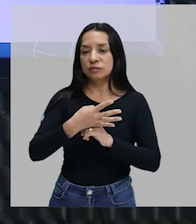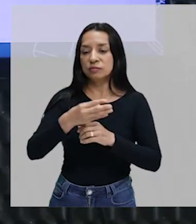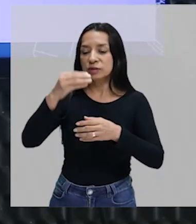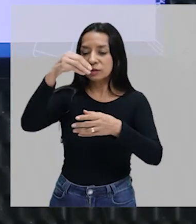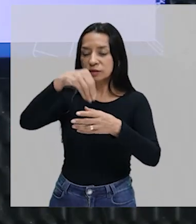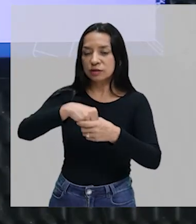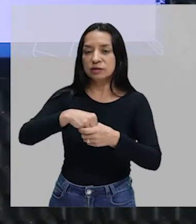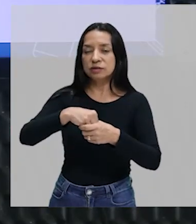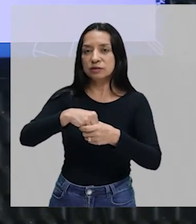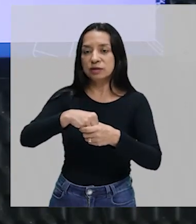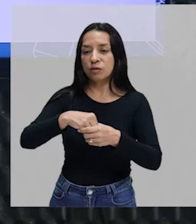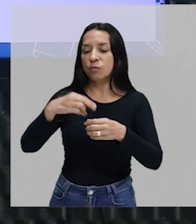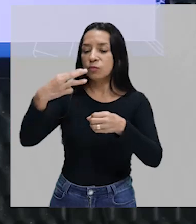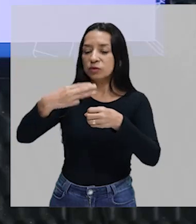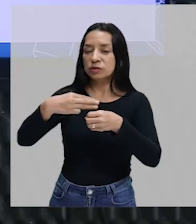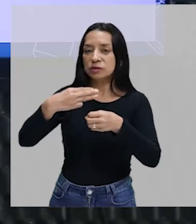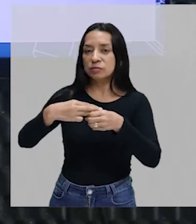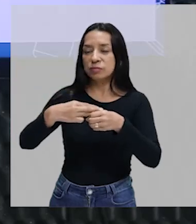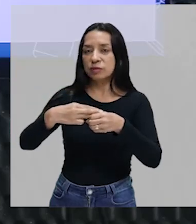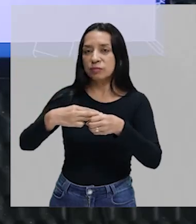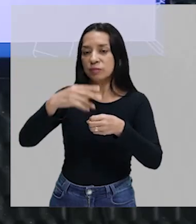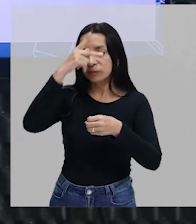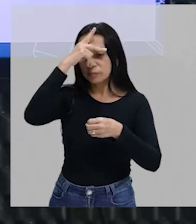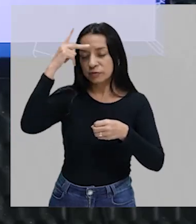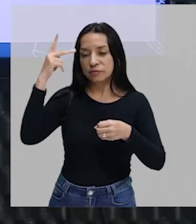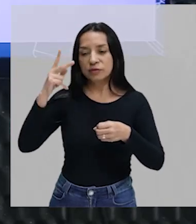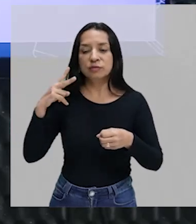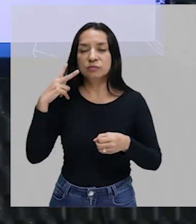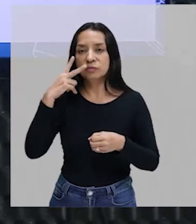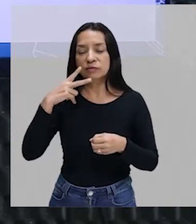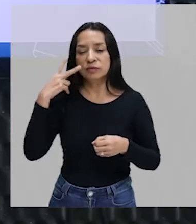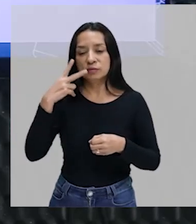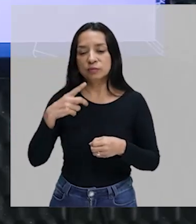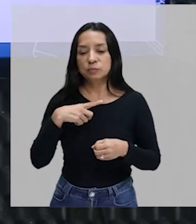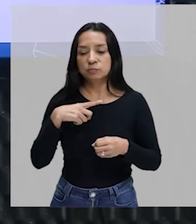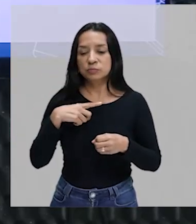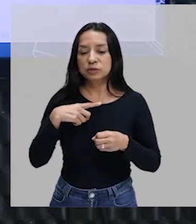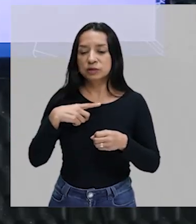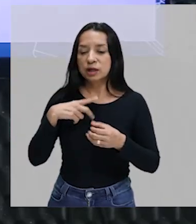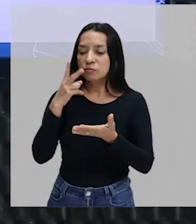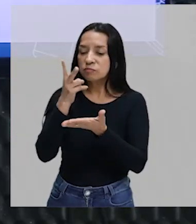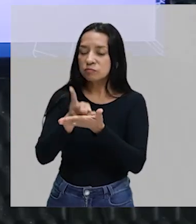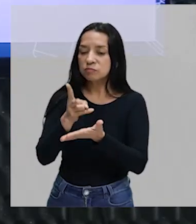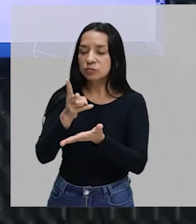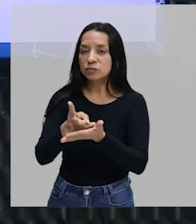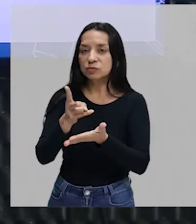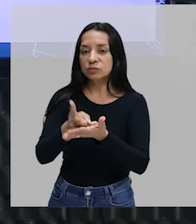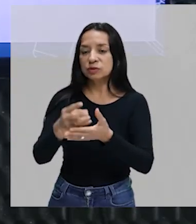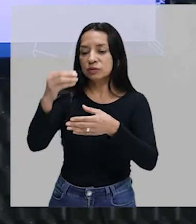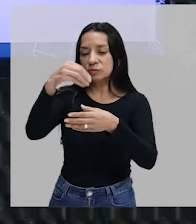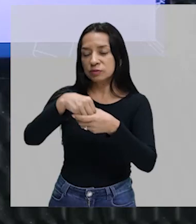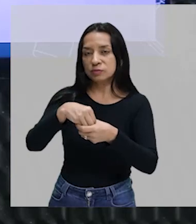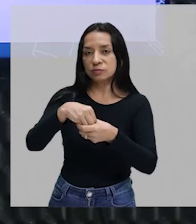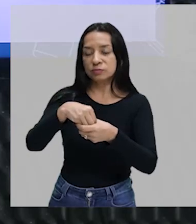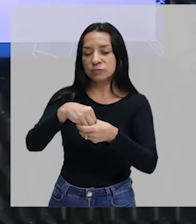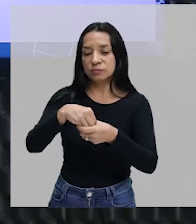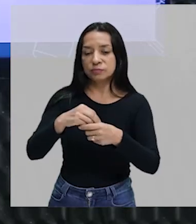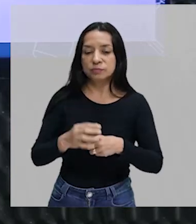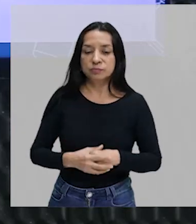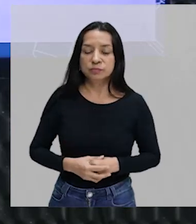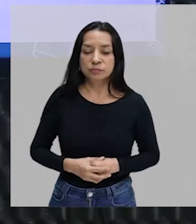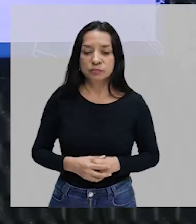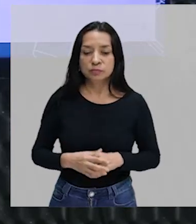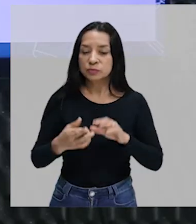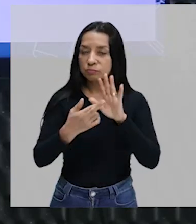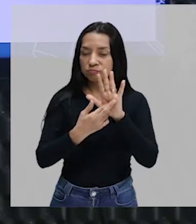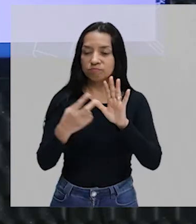municipal para prefeito e vereador. Ok? Então, existe uma constância nas eleições, na elegibilidade